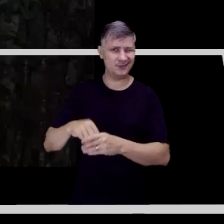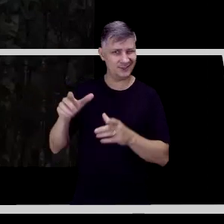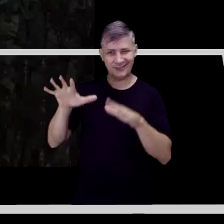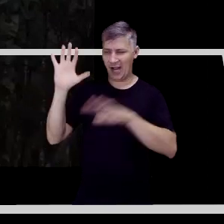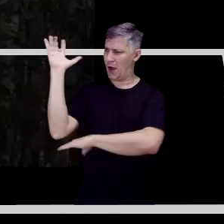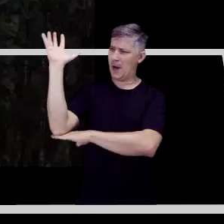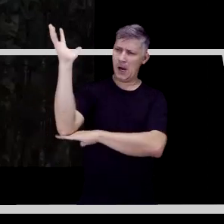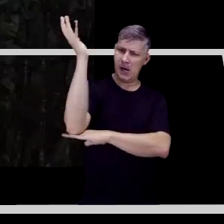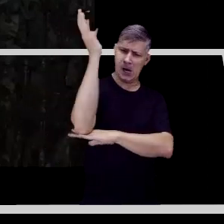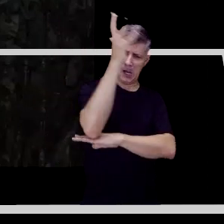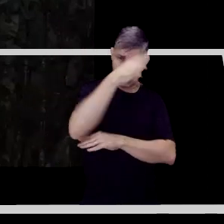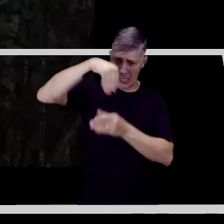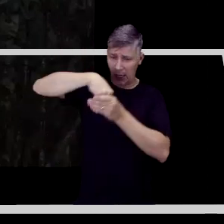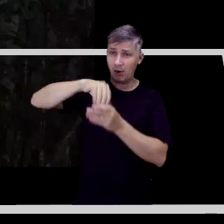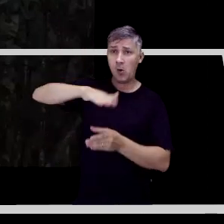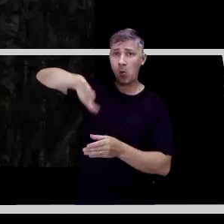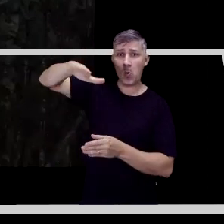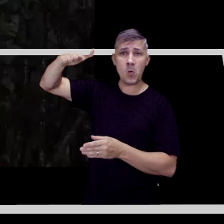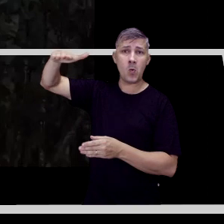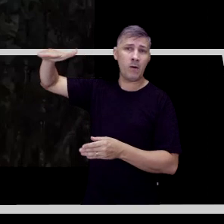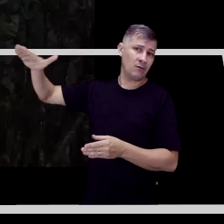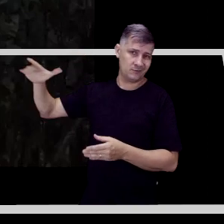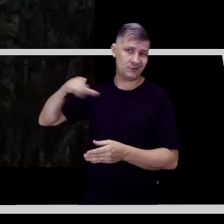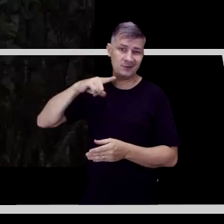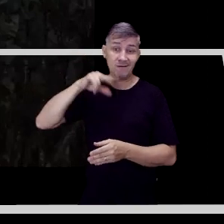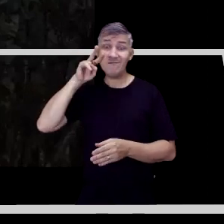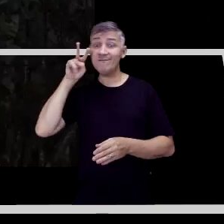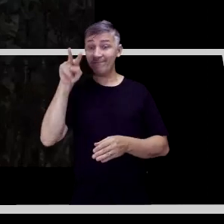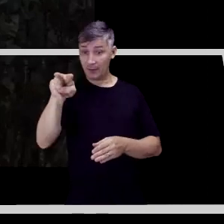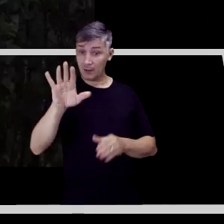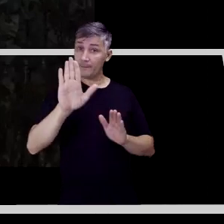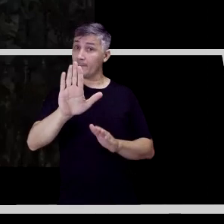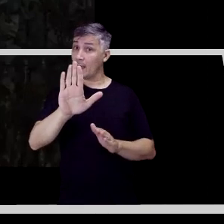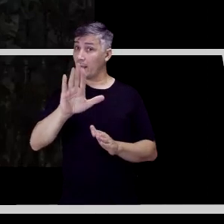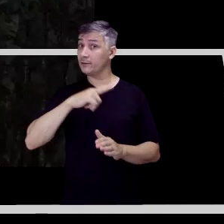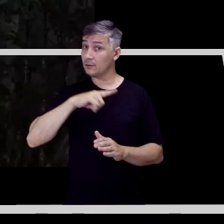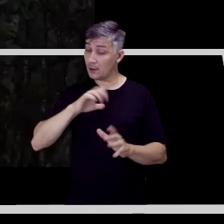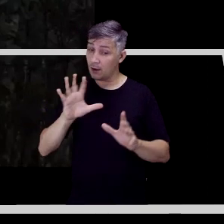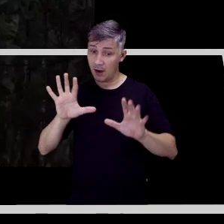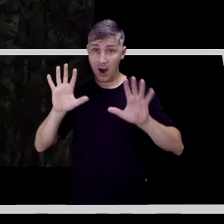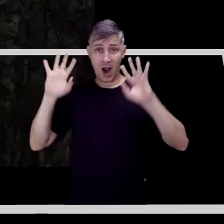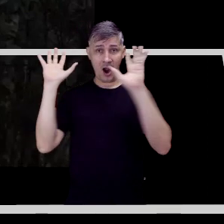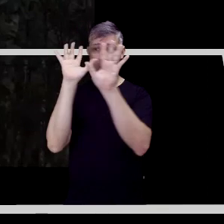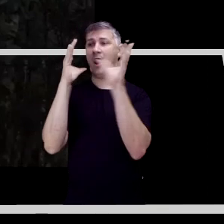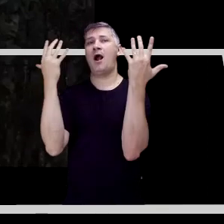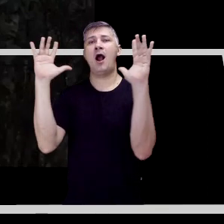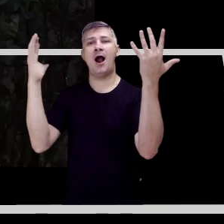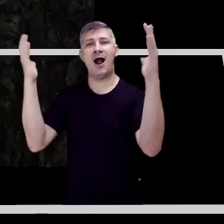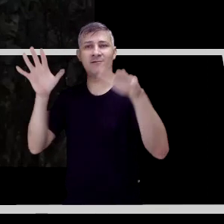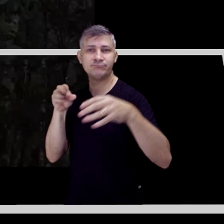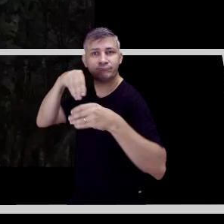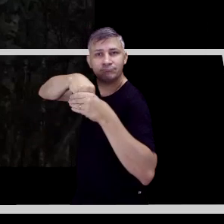esse bosque, né? Está na serra, assim, um terreno que tem vista, mas está assim sendo abraçada por